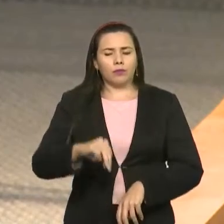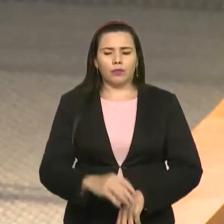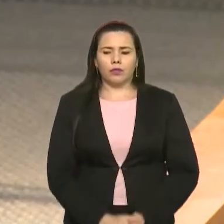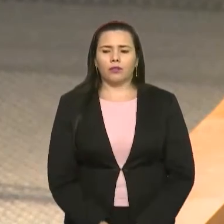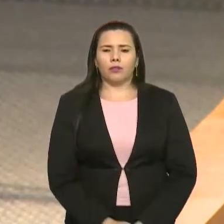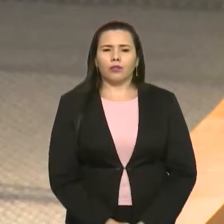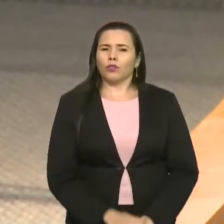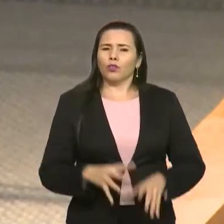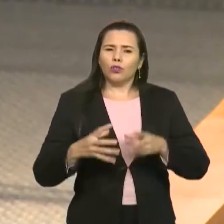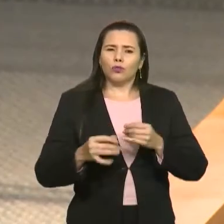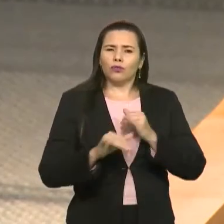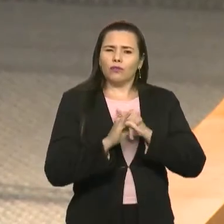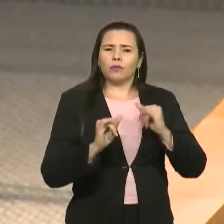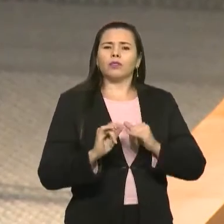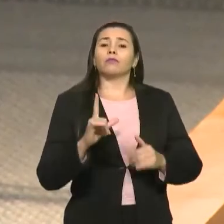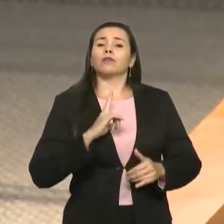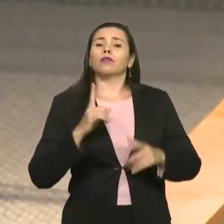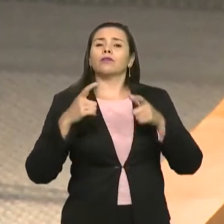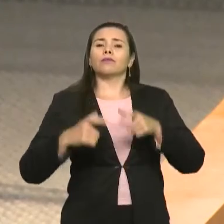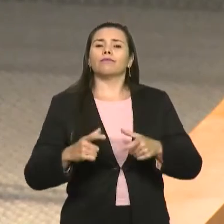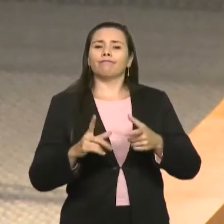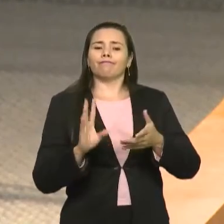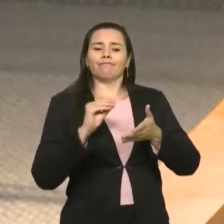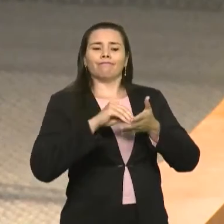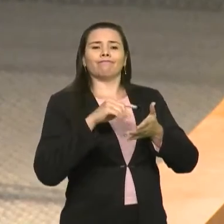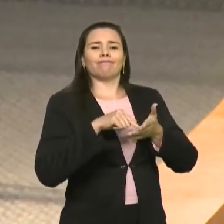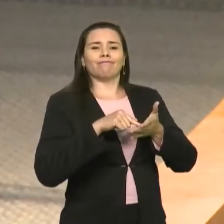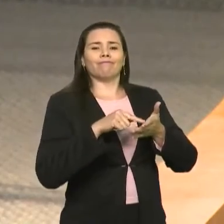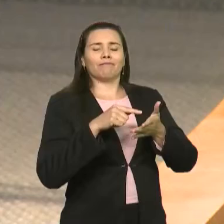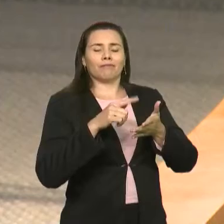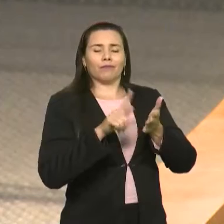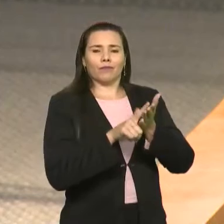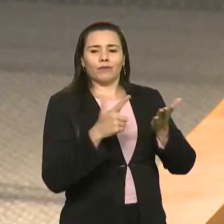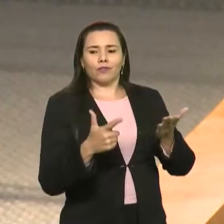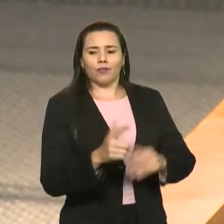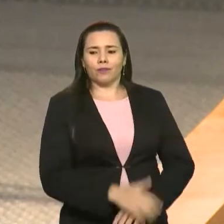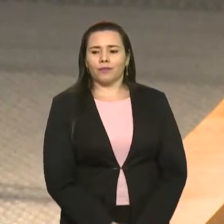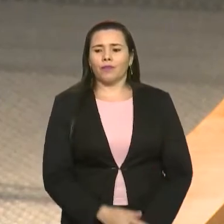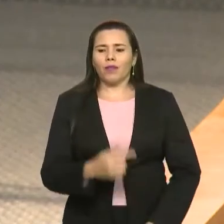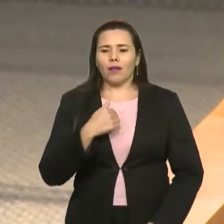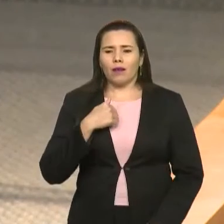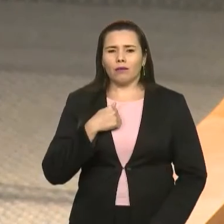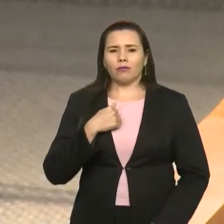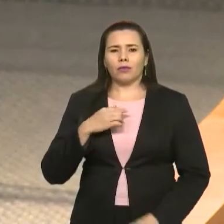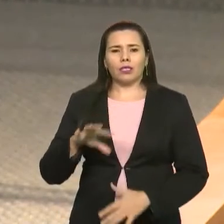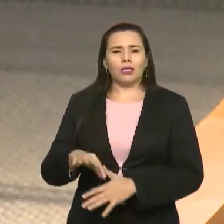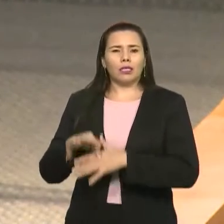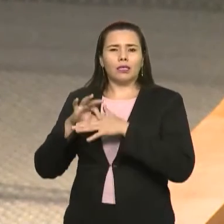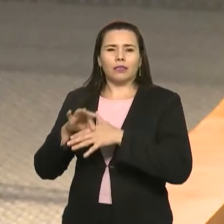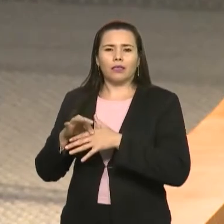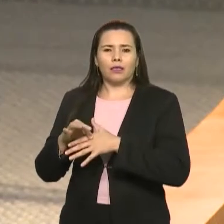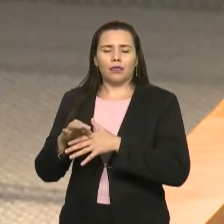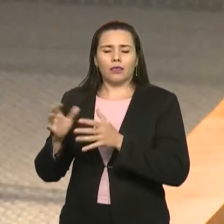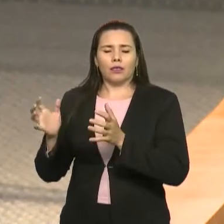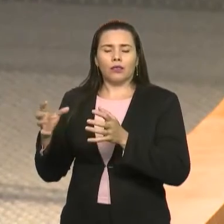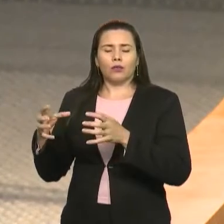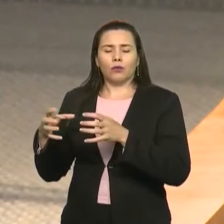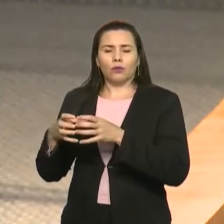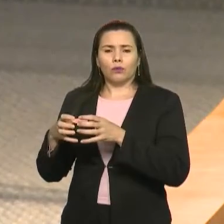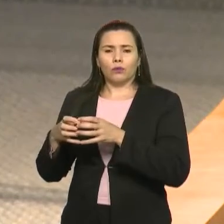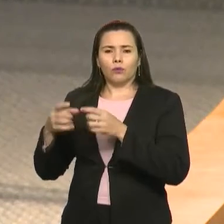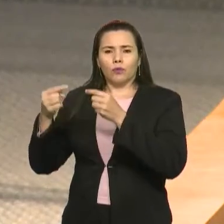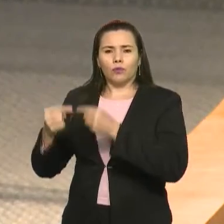aqui nessa casa ou lá na Rua do Egito veiculava as minhas angústias como líder de oposição e vivia